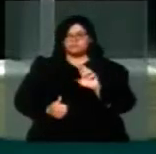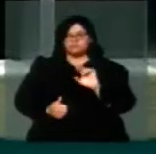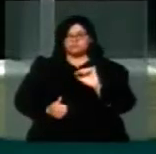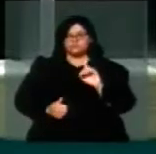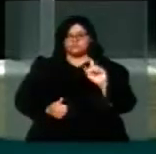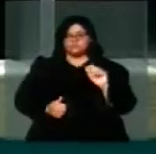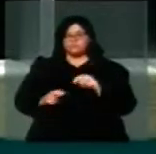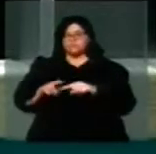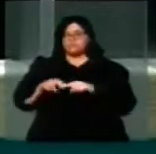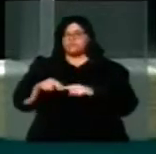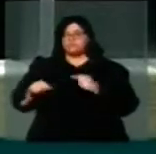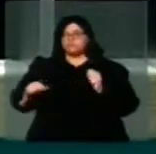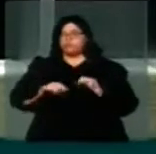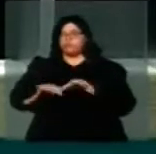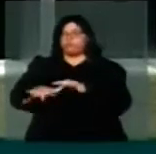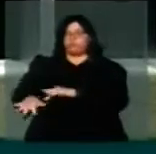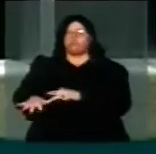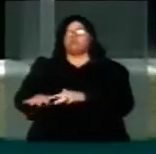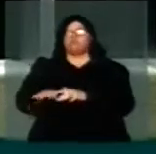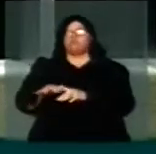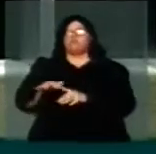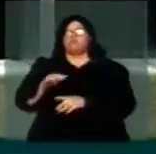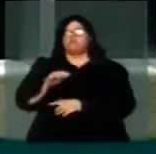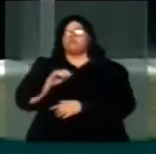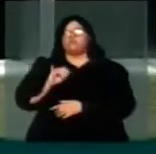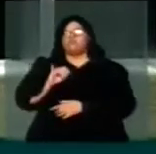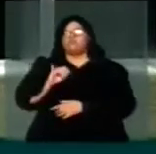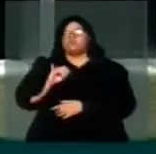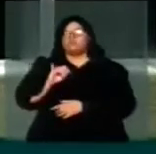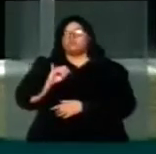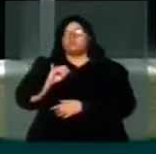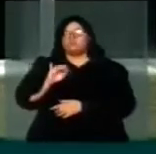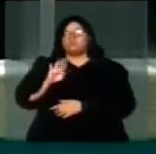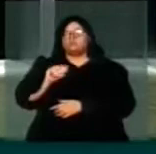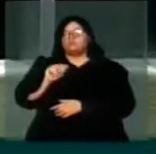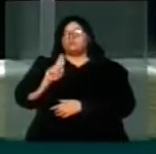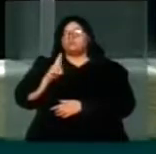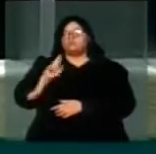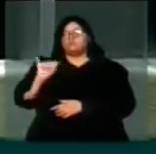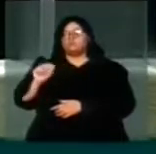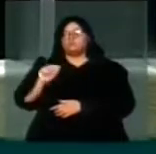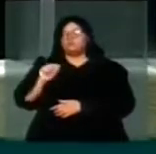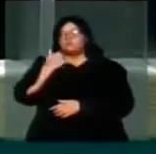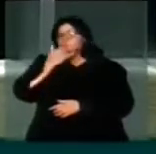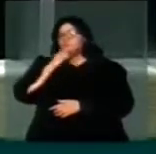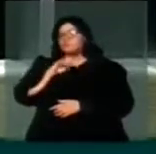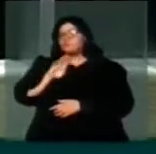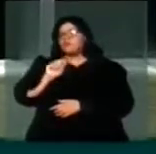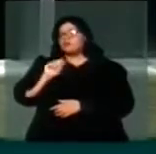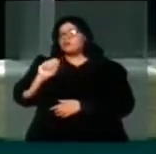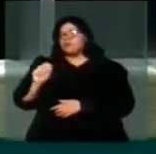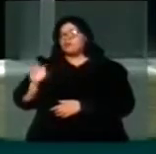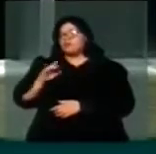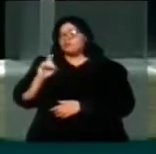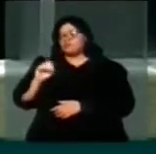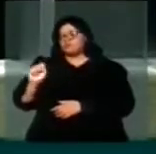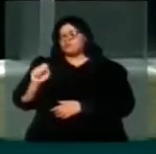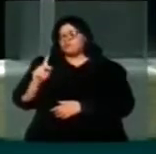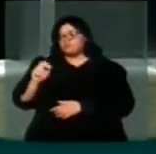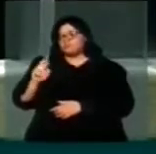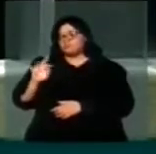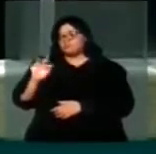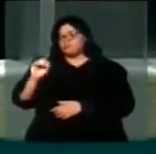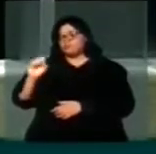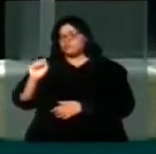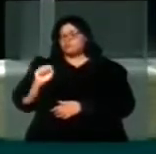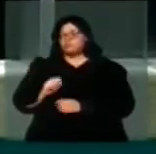Porcos. E por isso a invasão determinada pelos Estados Unidos e pelo presidente John Kennedy.